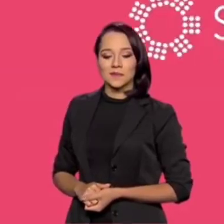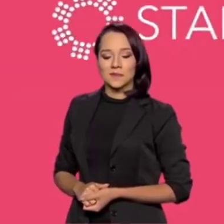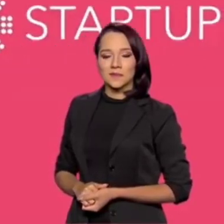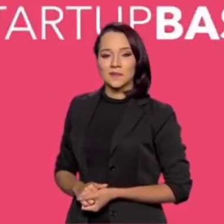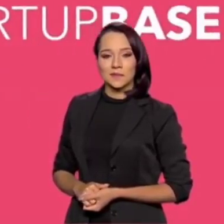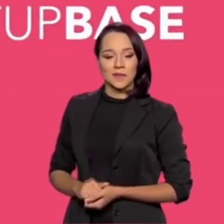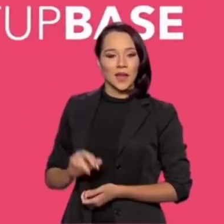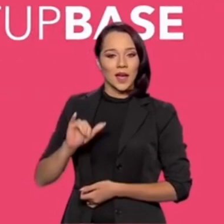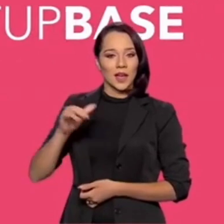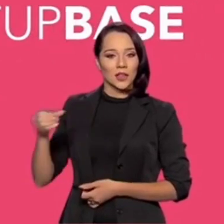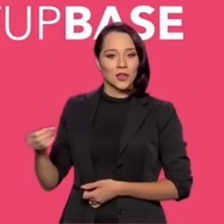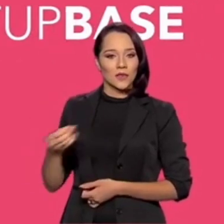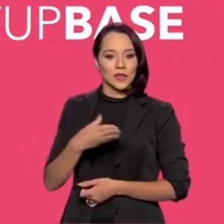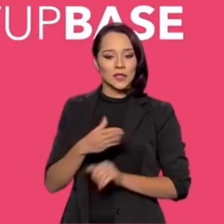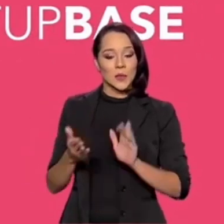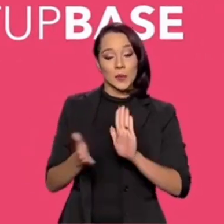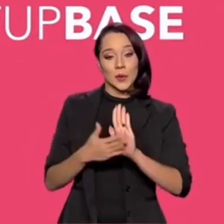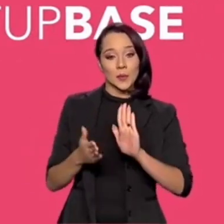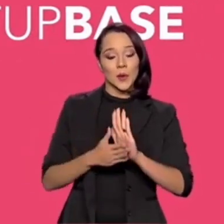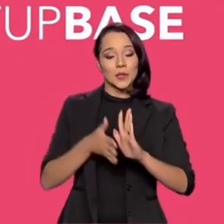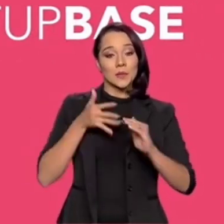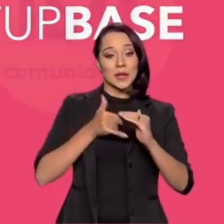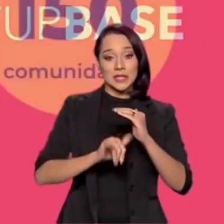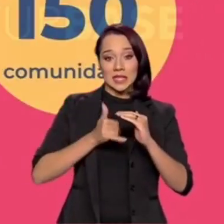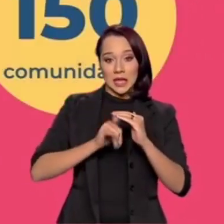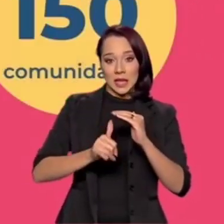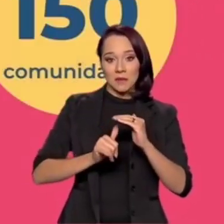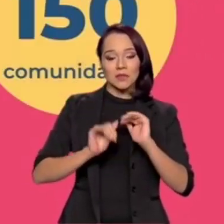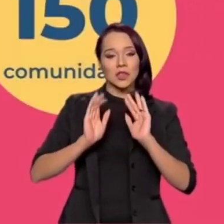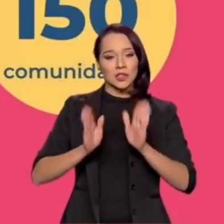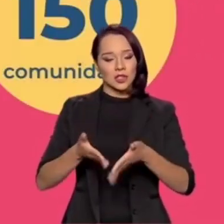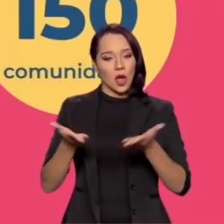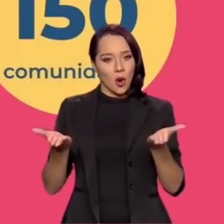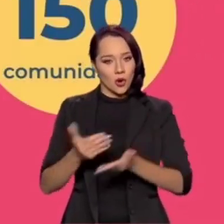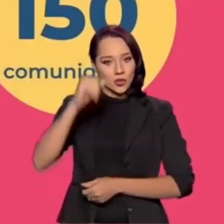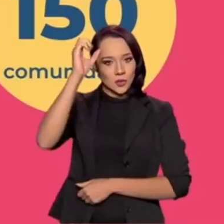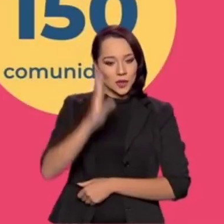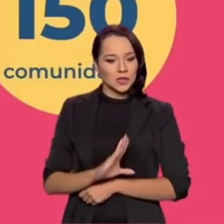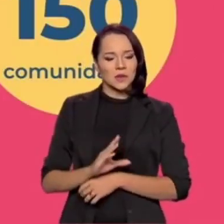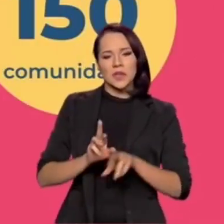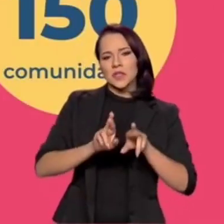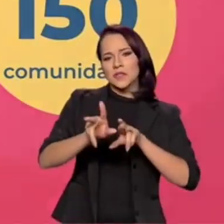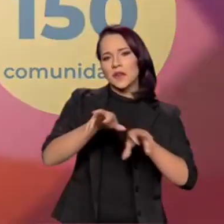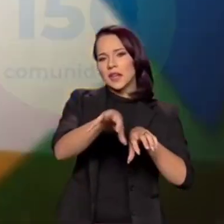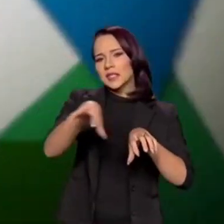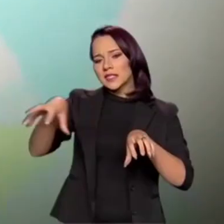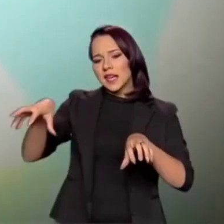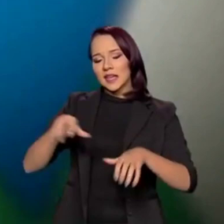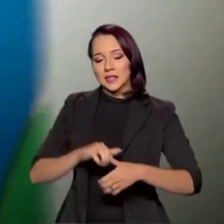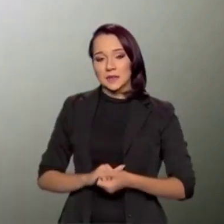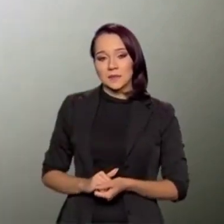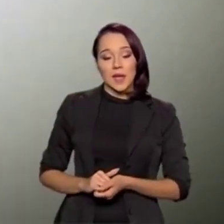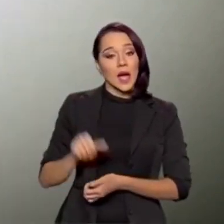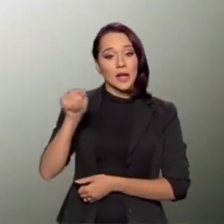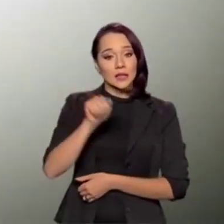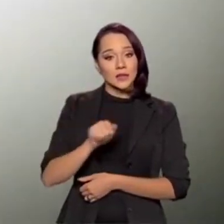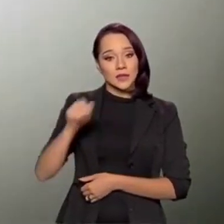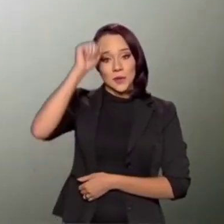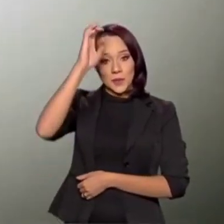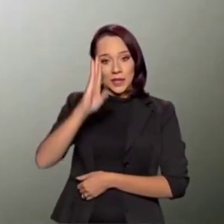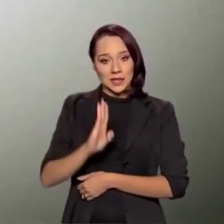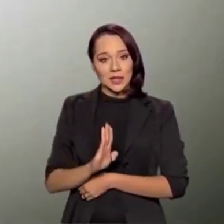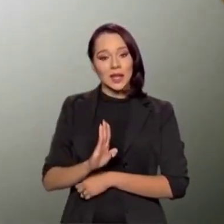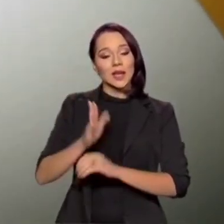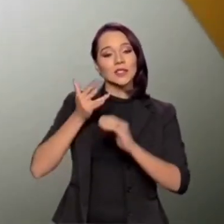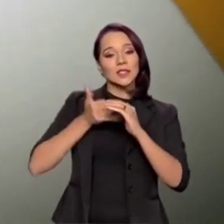A inovação proposta pelas startups já abrange hoje no Brasil diversas áreas. Segundo a Associação